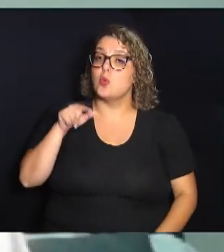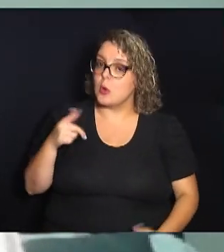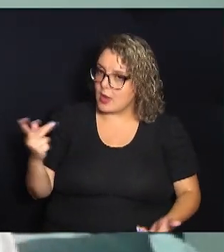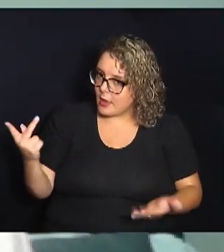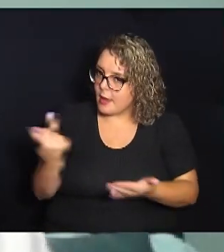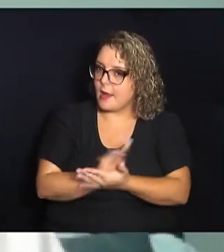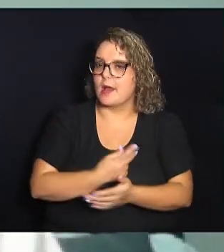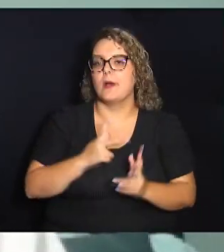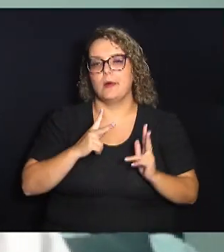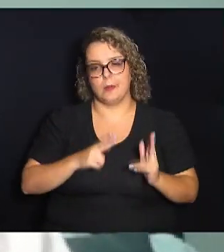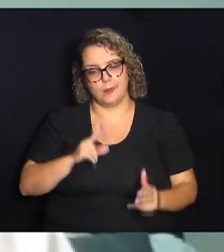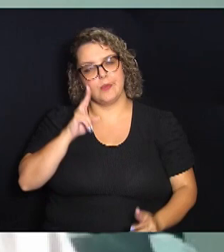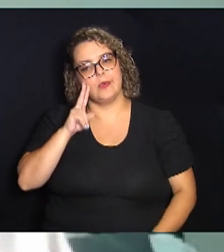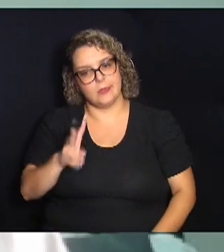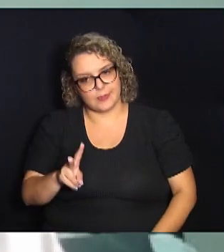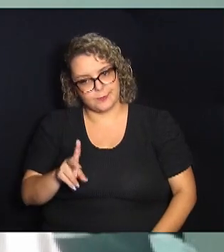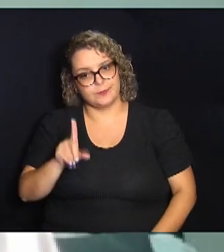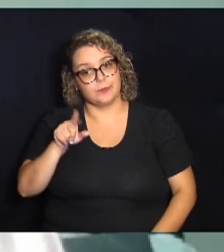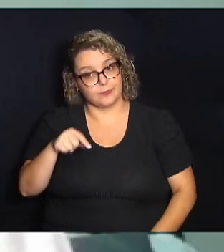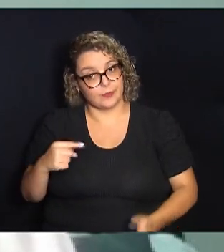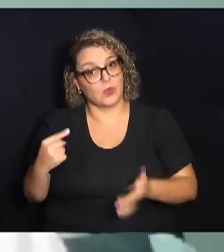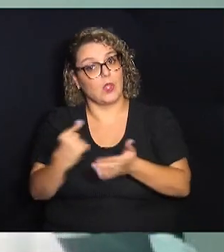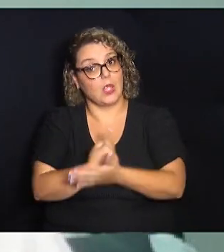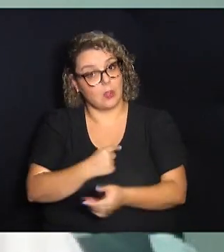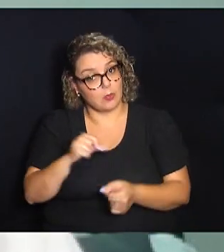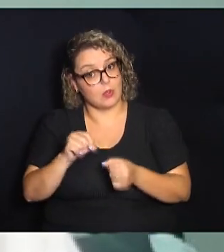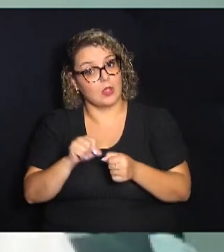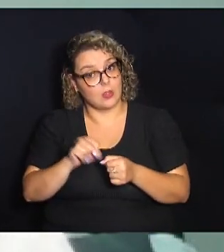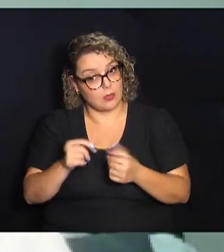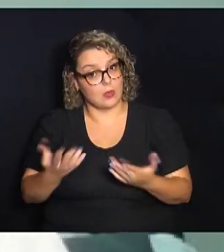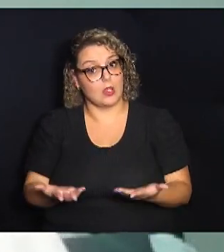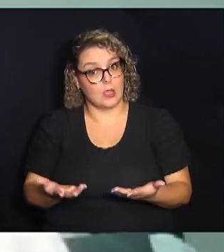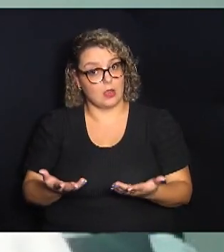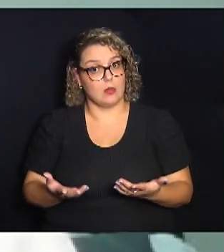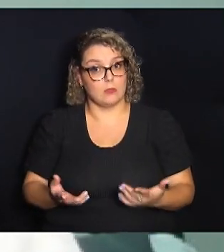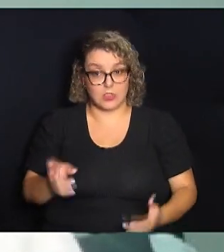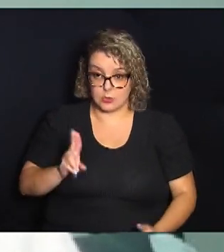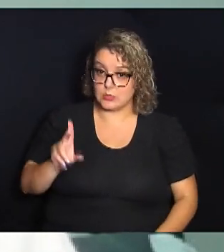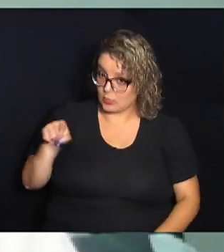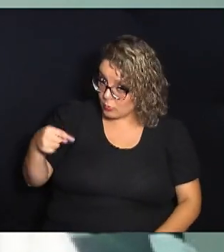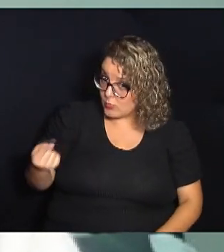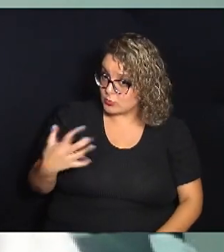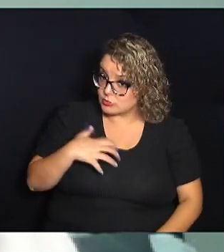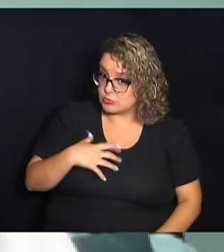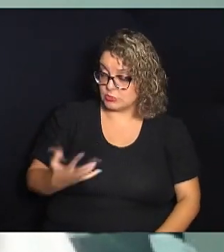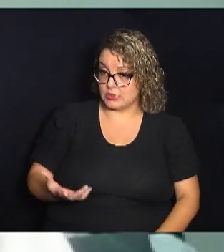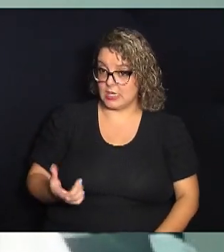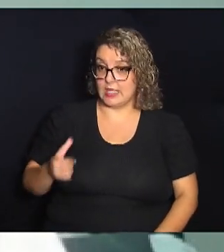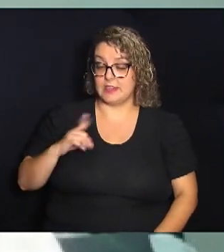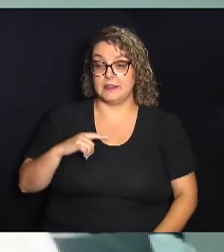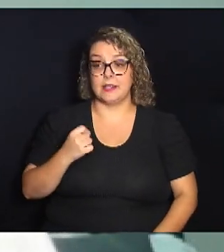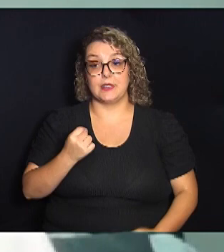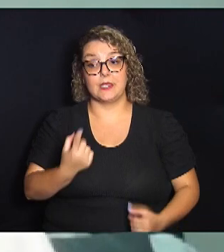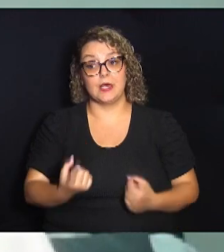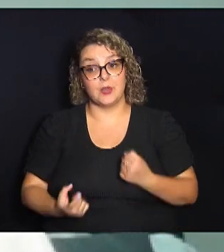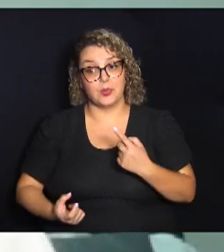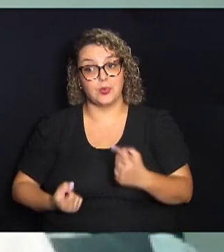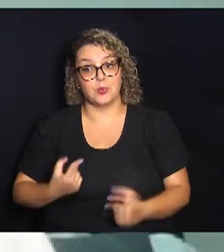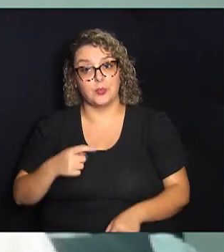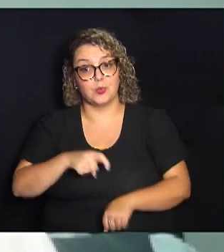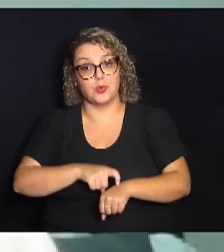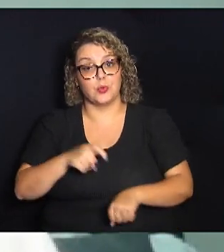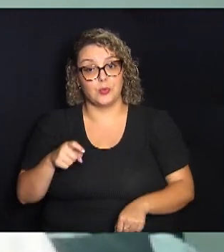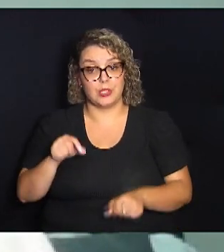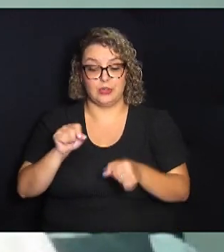gente vê, e aí eu acho que é uma pergunta interessante que você fez para usar o outro lado. Existem situações onde está